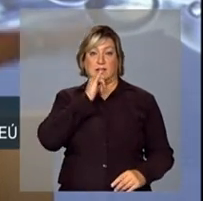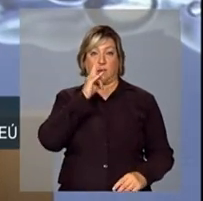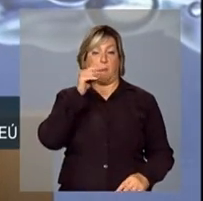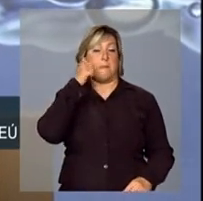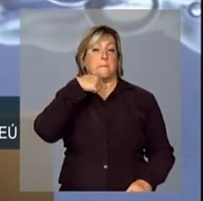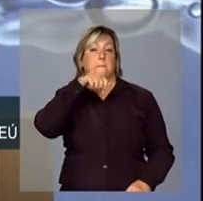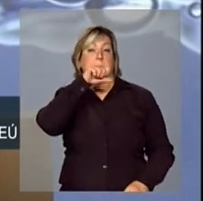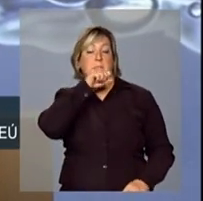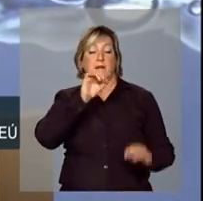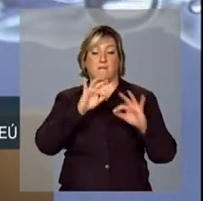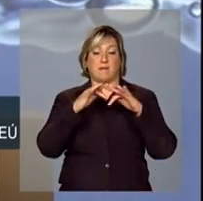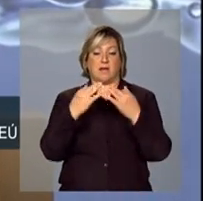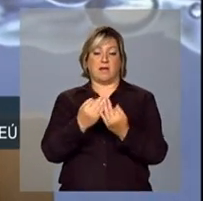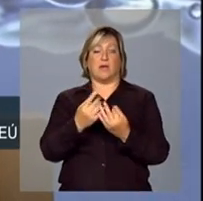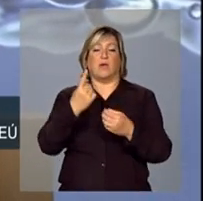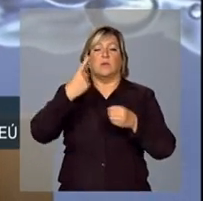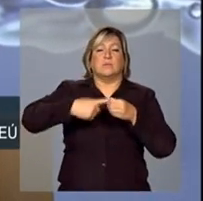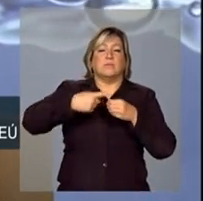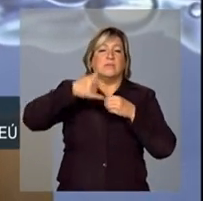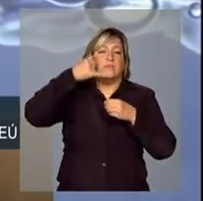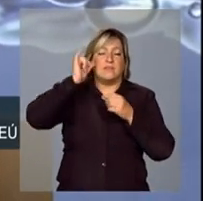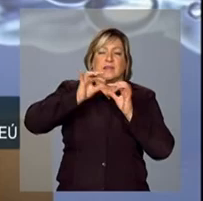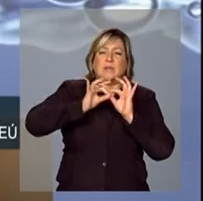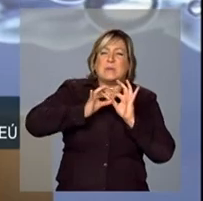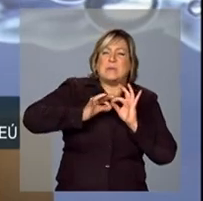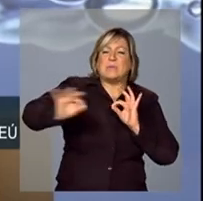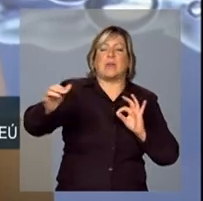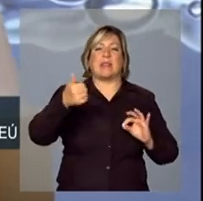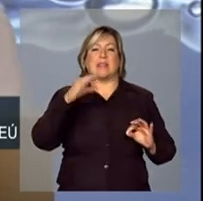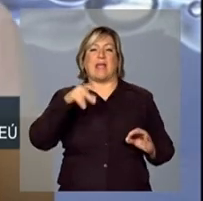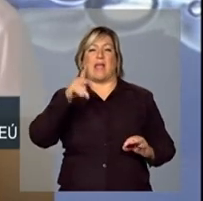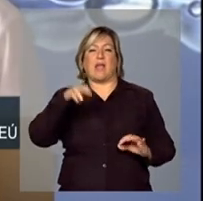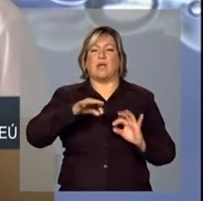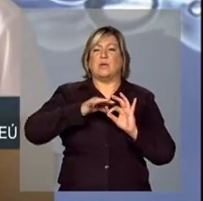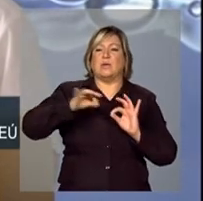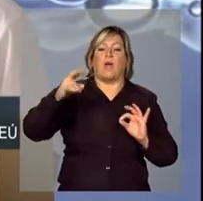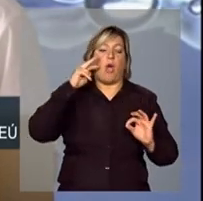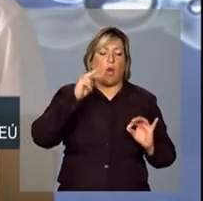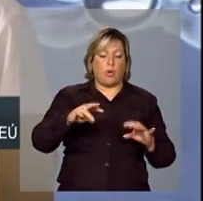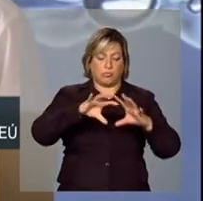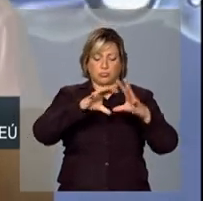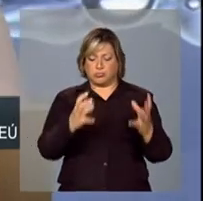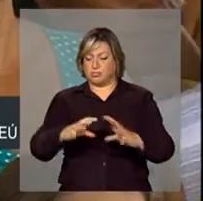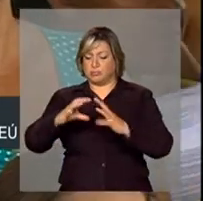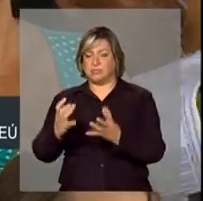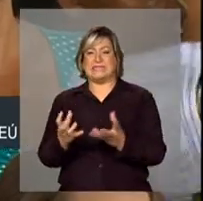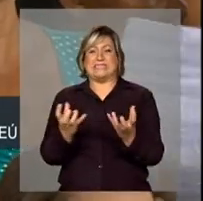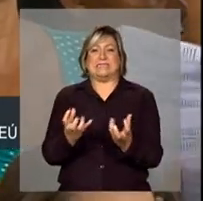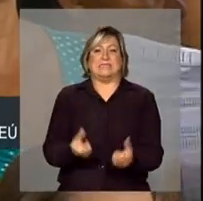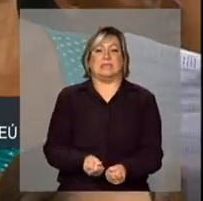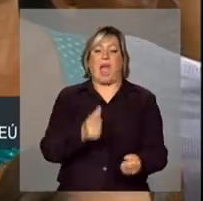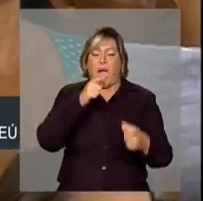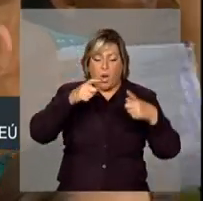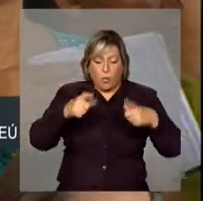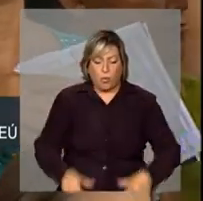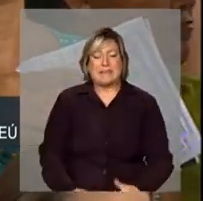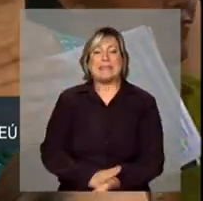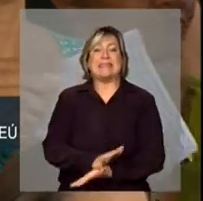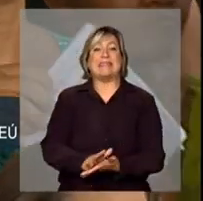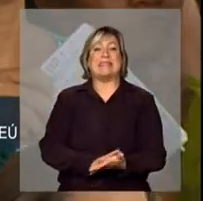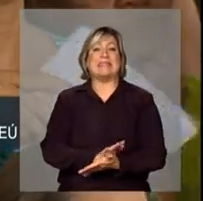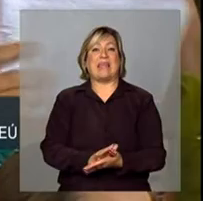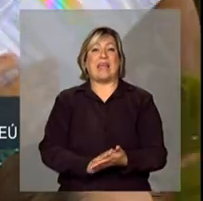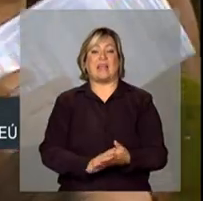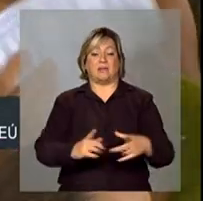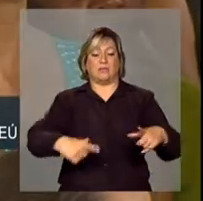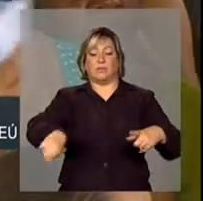num sítio a 10, 15 quilômetros aqui, olhando a jarra tudo seca, sem ter uma cisterna, com